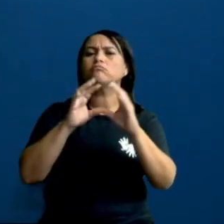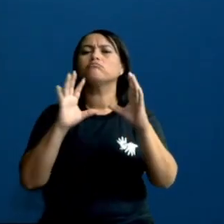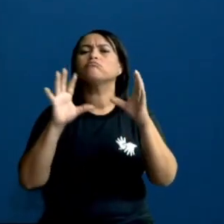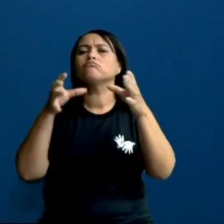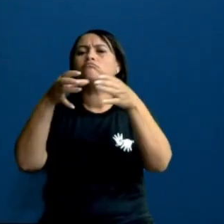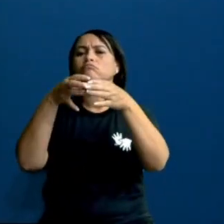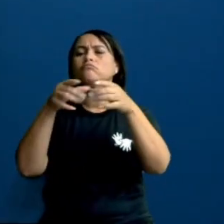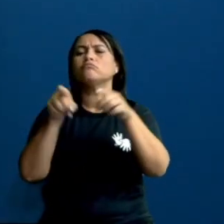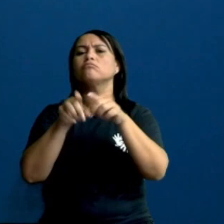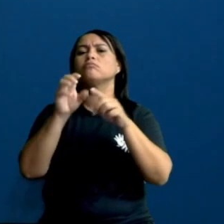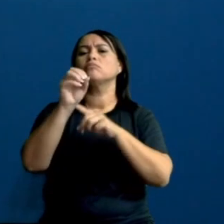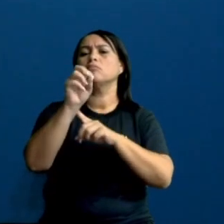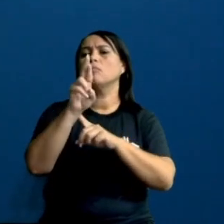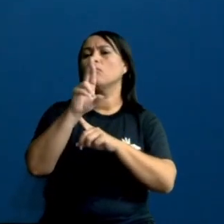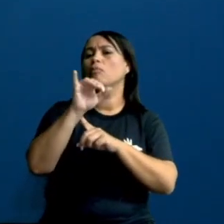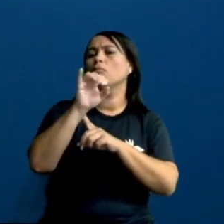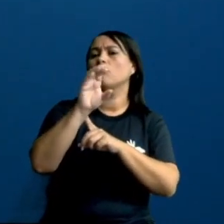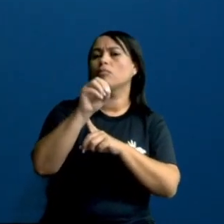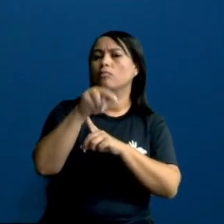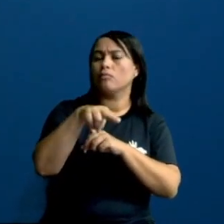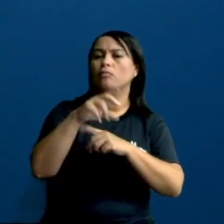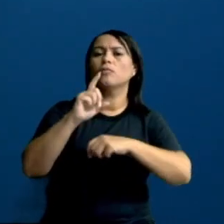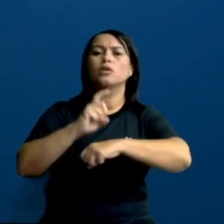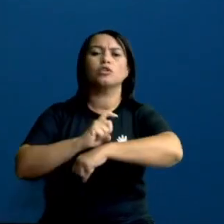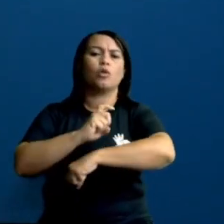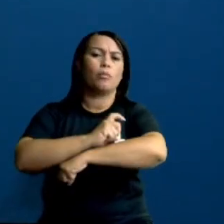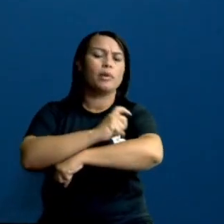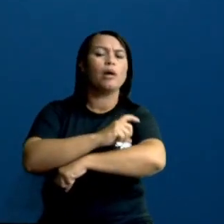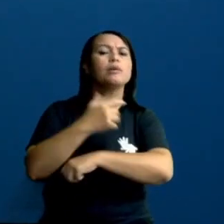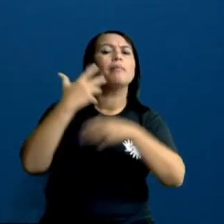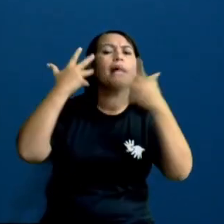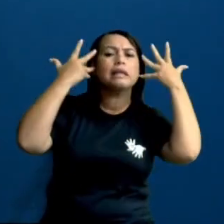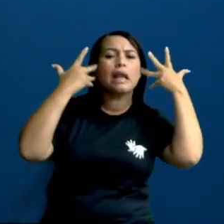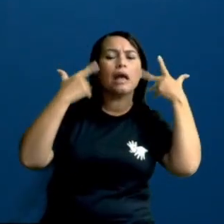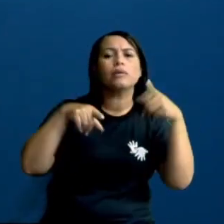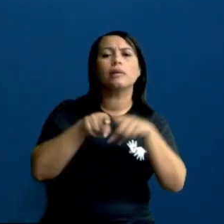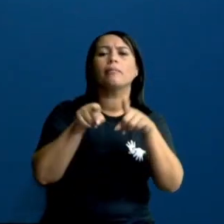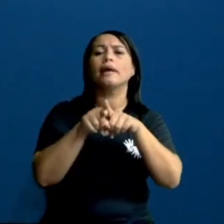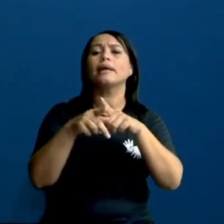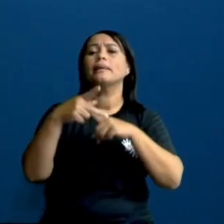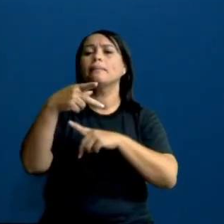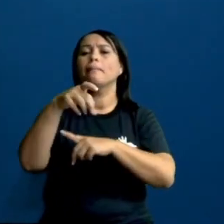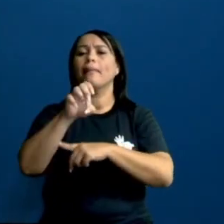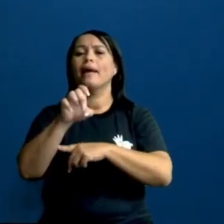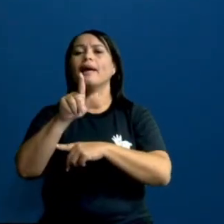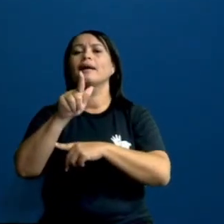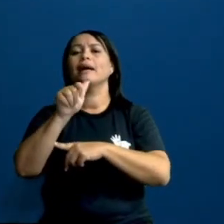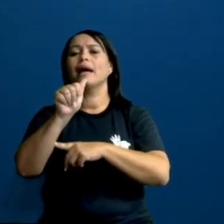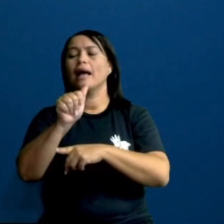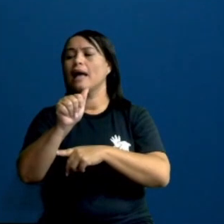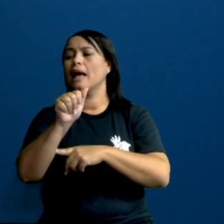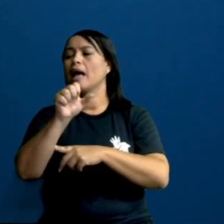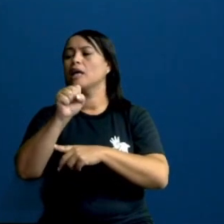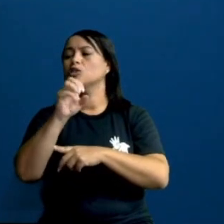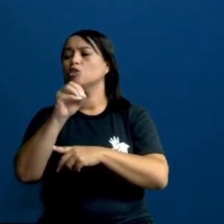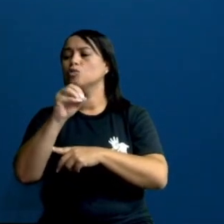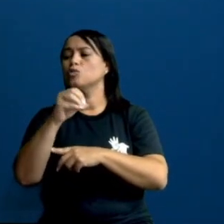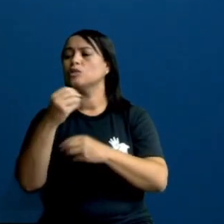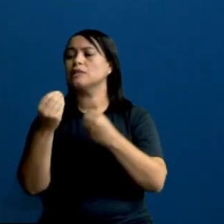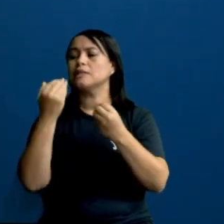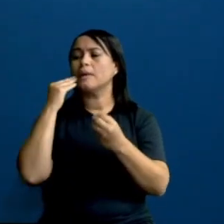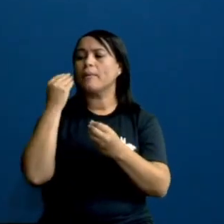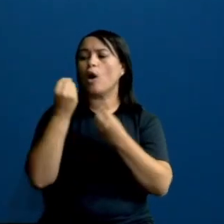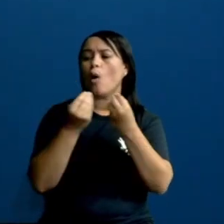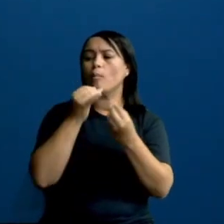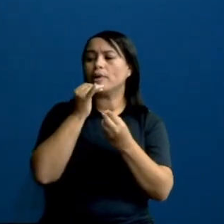de Órion, a constelação de Leão, de Escorpião e de Pégasus, é possível saber como é que está o clima e em